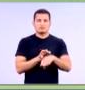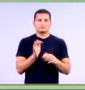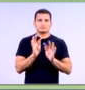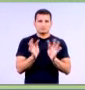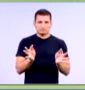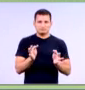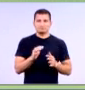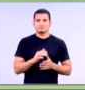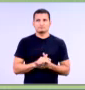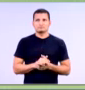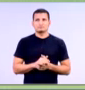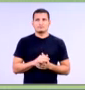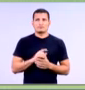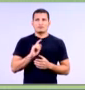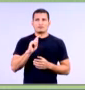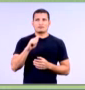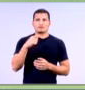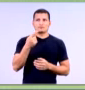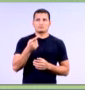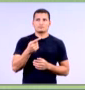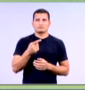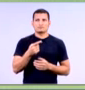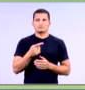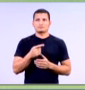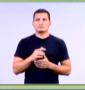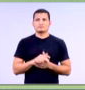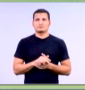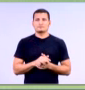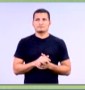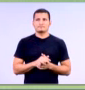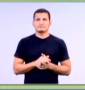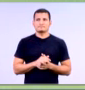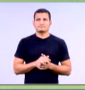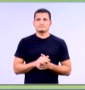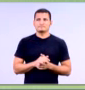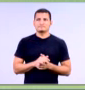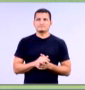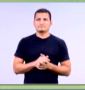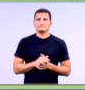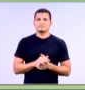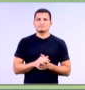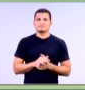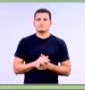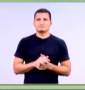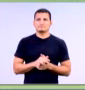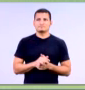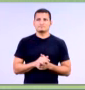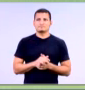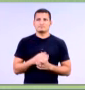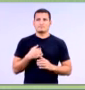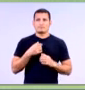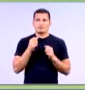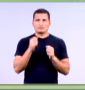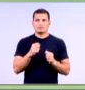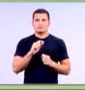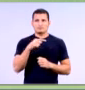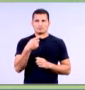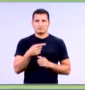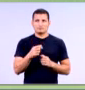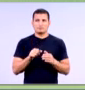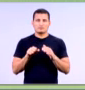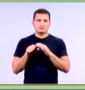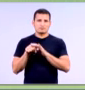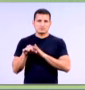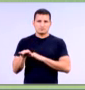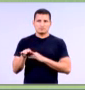depois, para não ficar descoberta minha conta não pode ter saldo pequeno, então eu posso logo depois